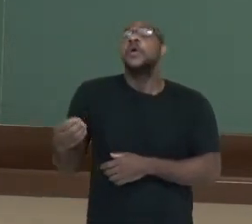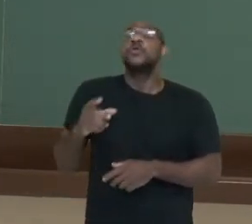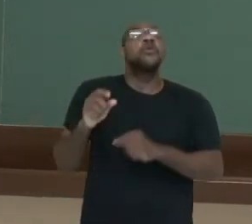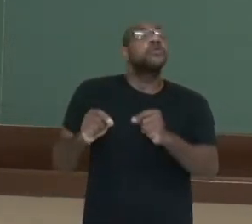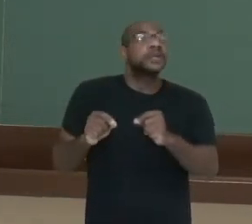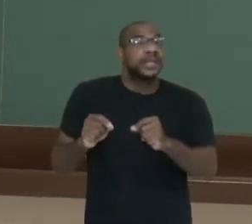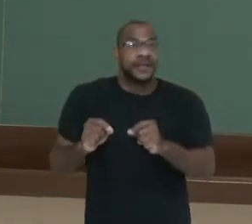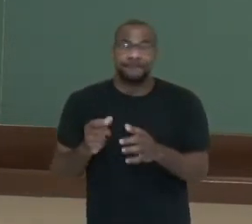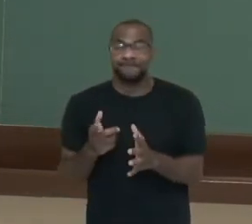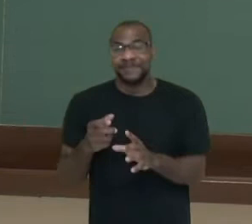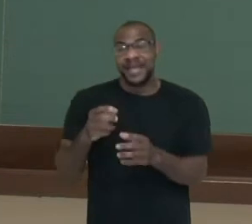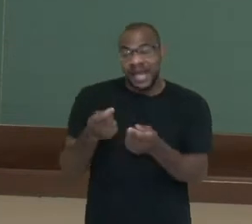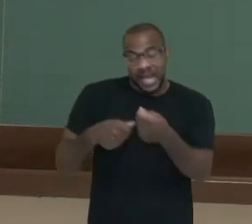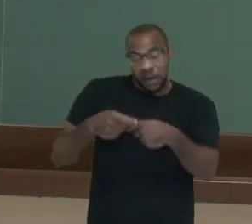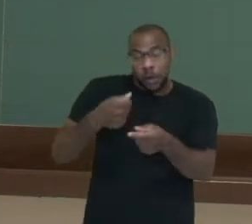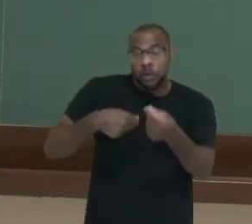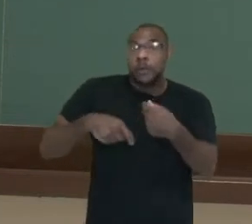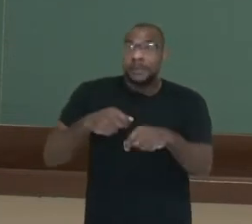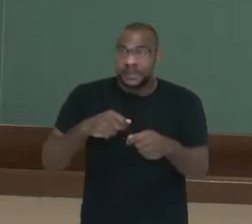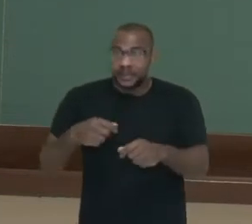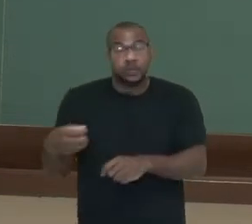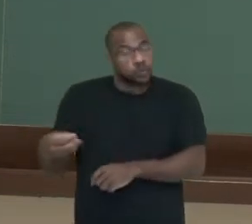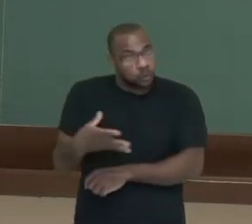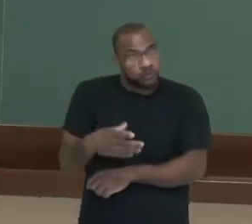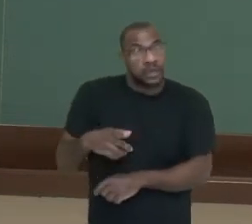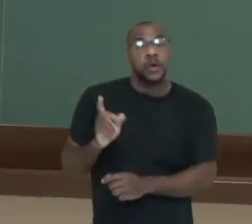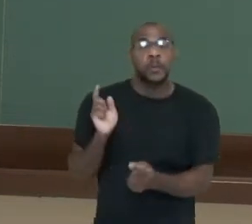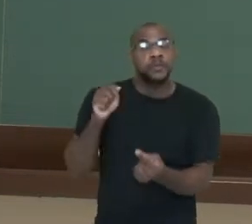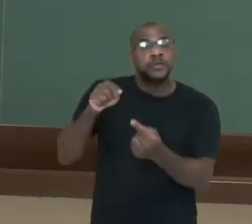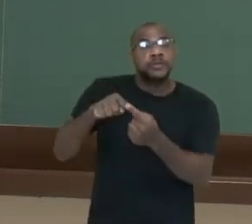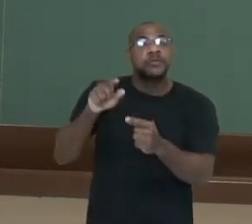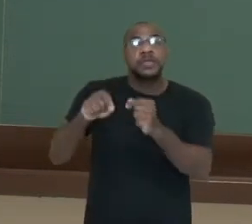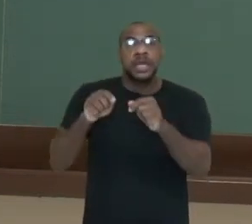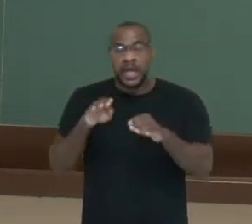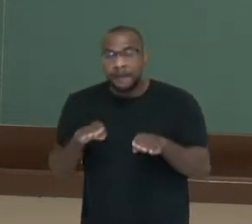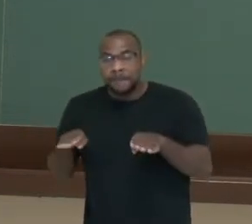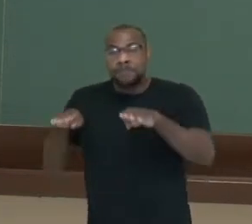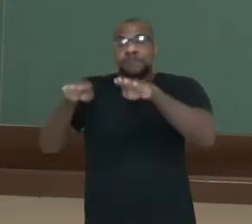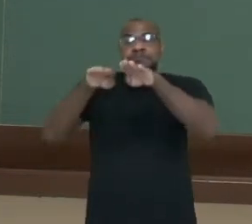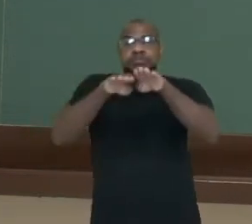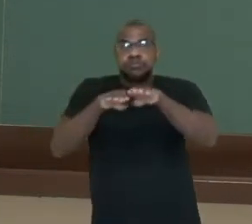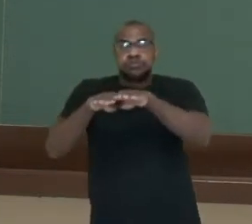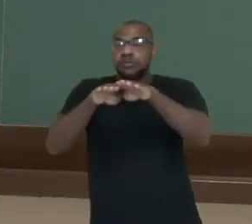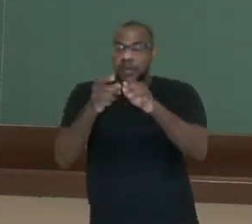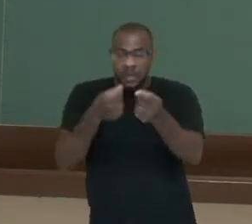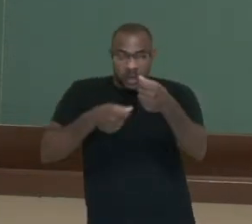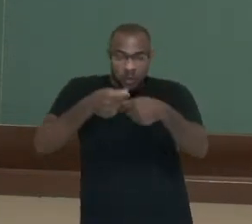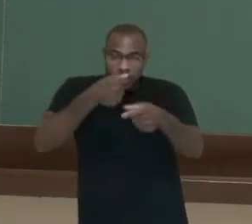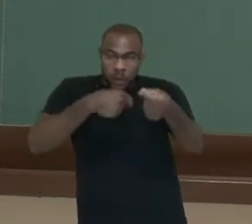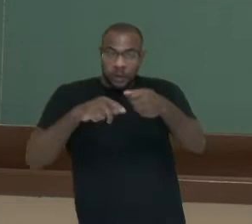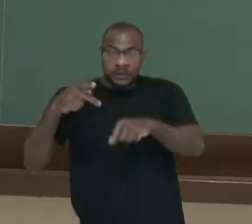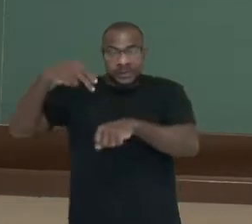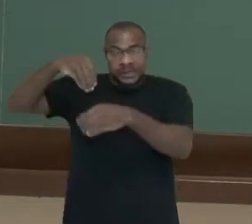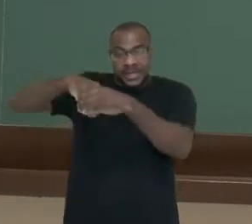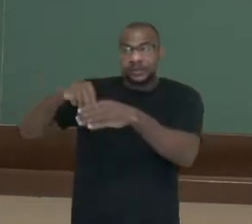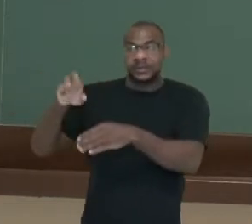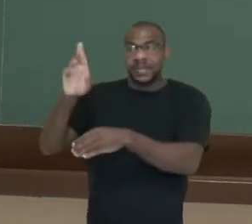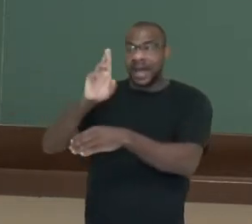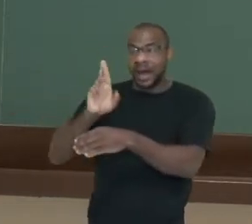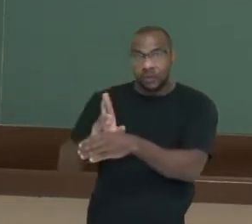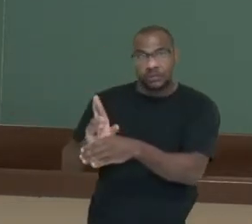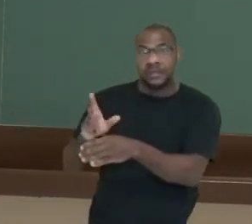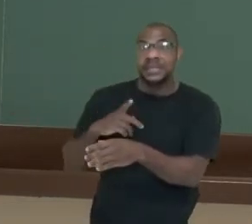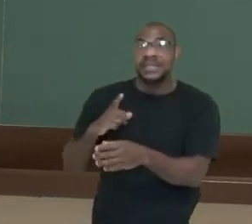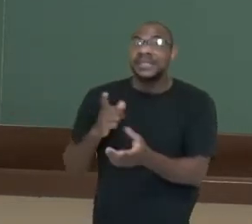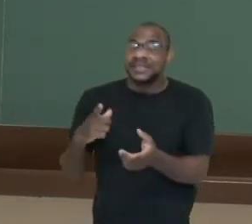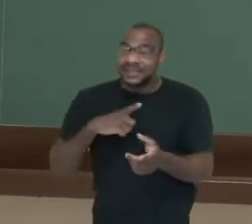economia planificada, onde o objetivo era igualar todos os setores econômicos e estabelecer o mínimo